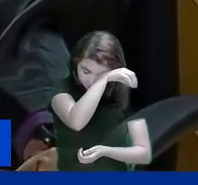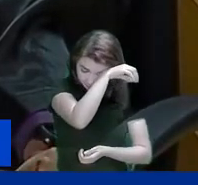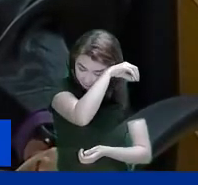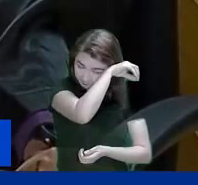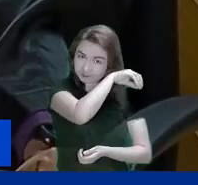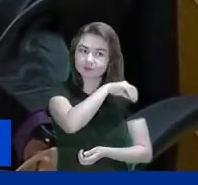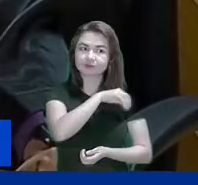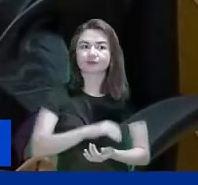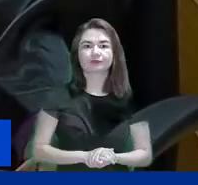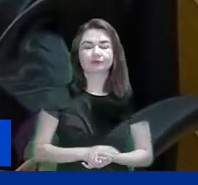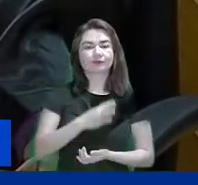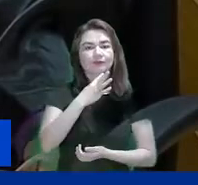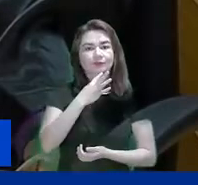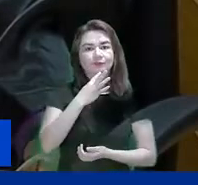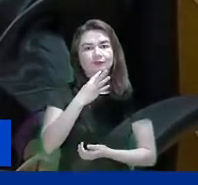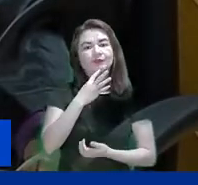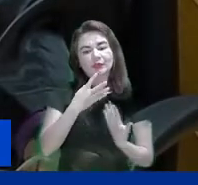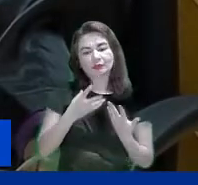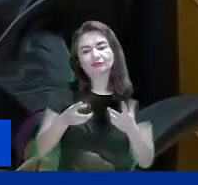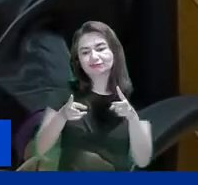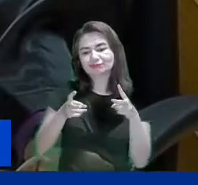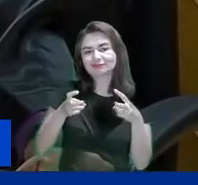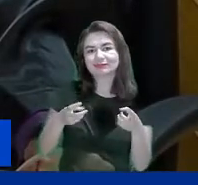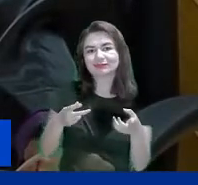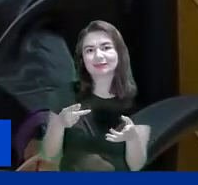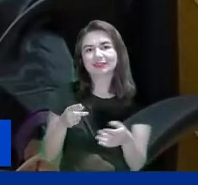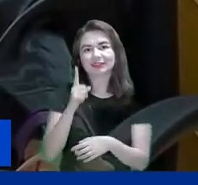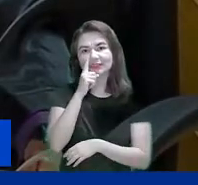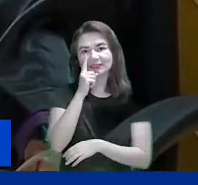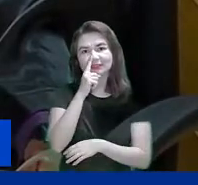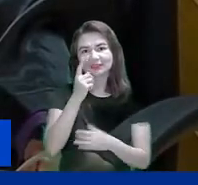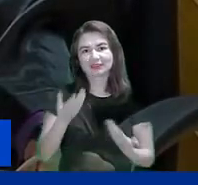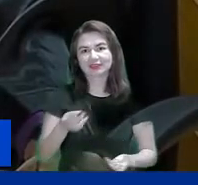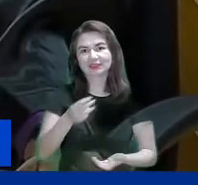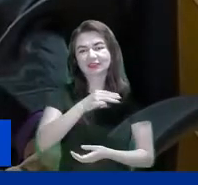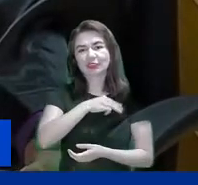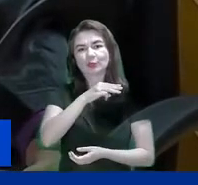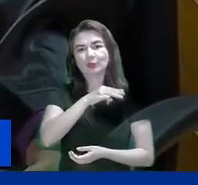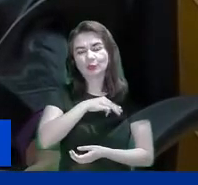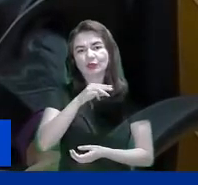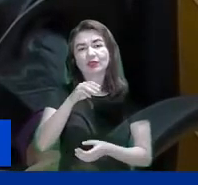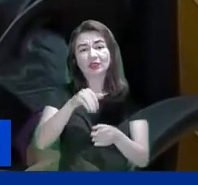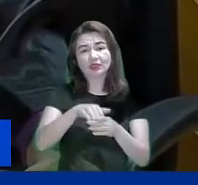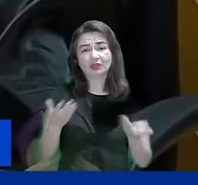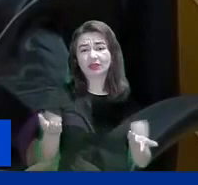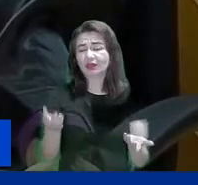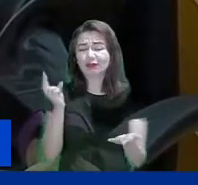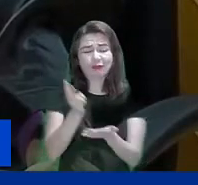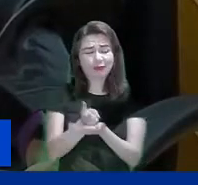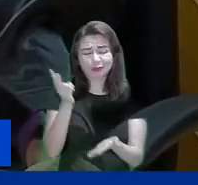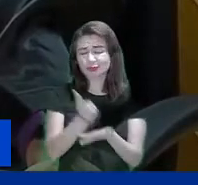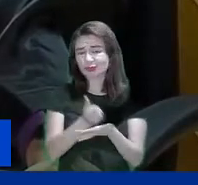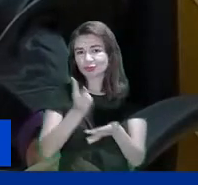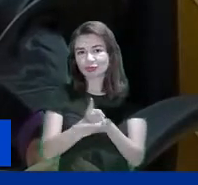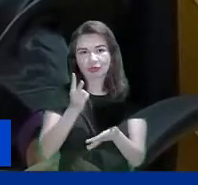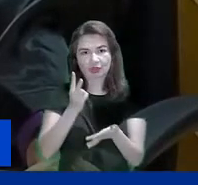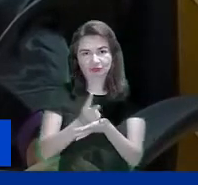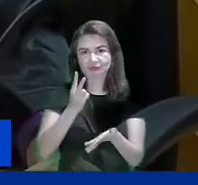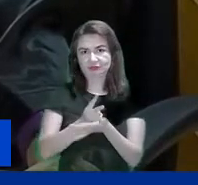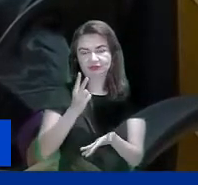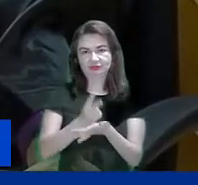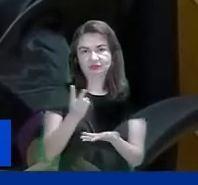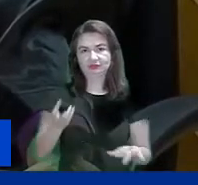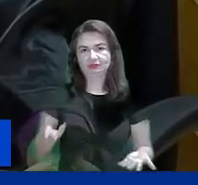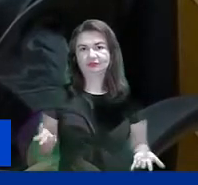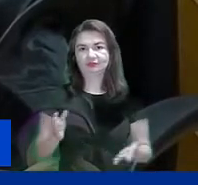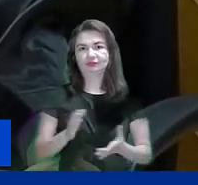o reconhecimento de que a falha apontada pelo NACEP e pelo Ministério Público Eleitoral não foi sanada. Trata-se, destarte,